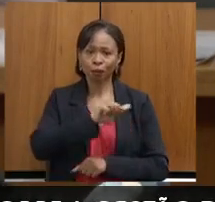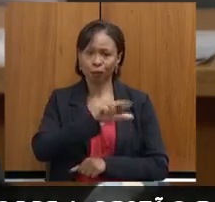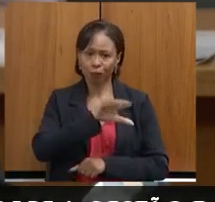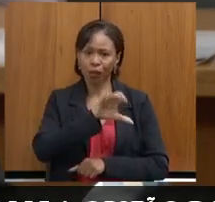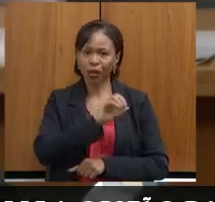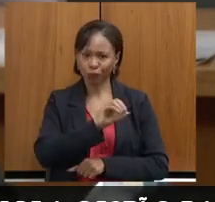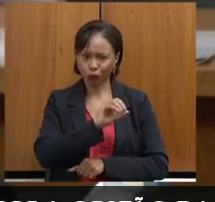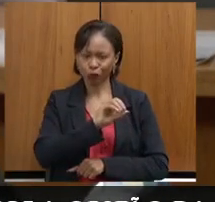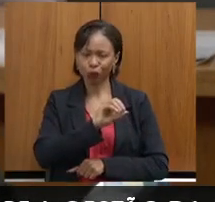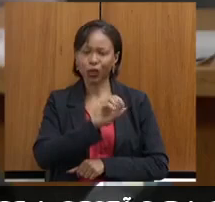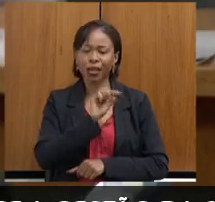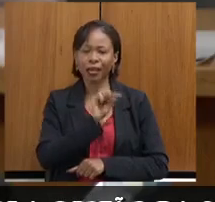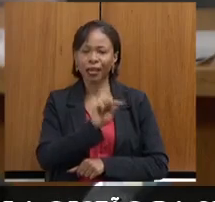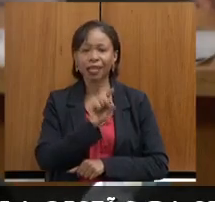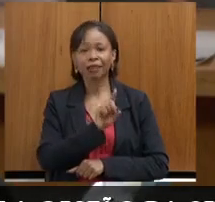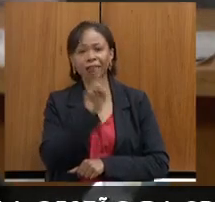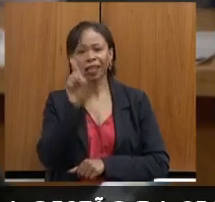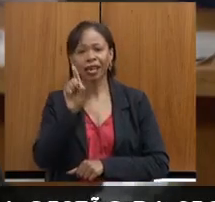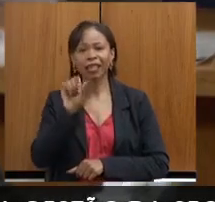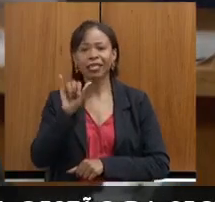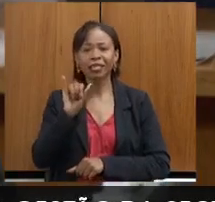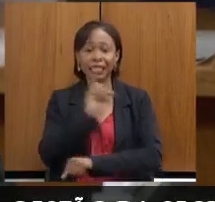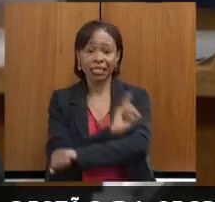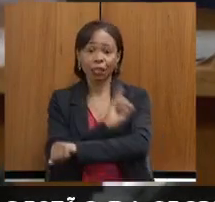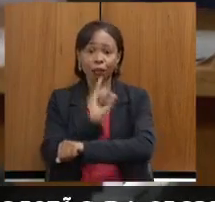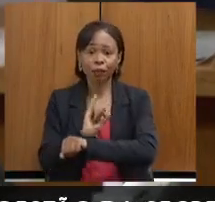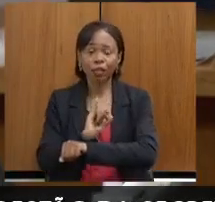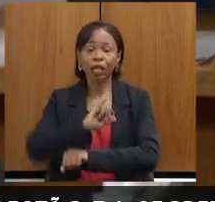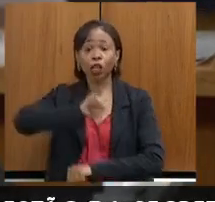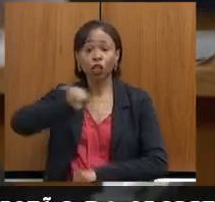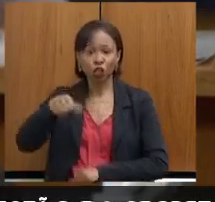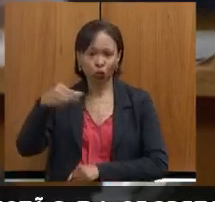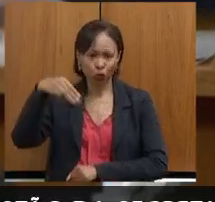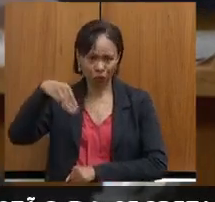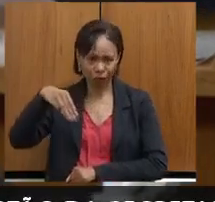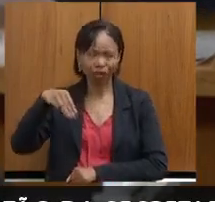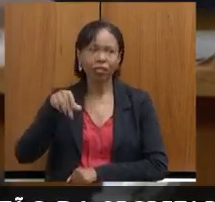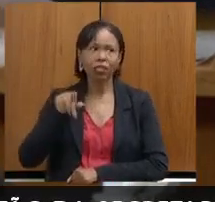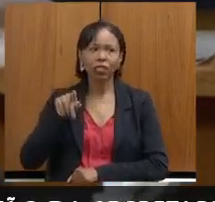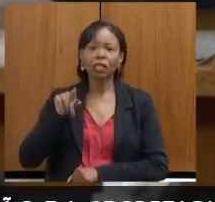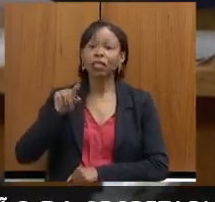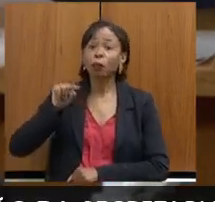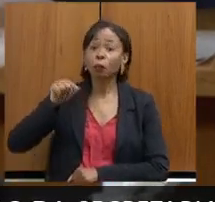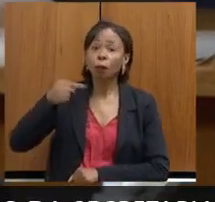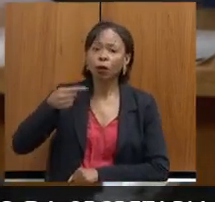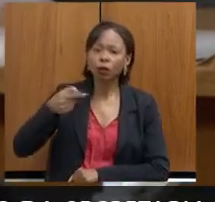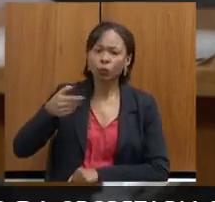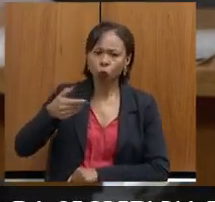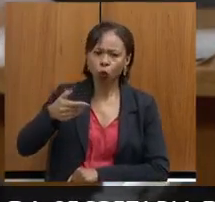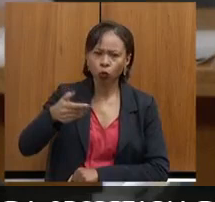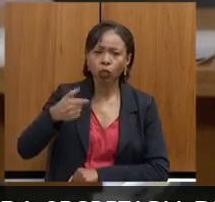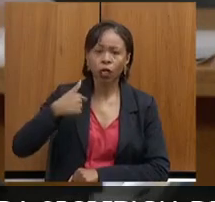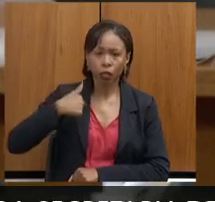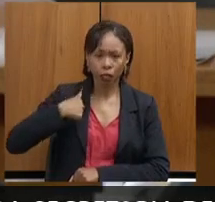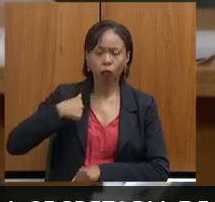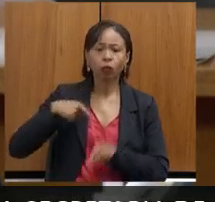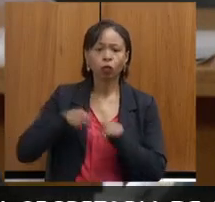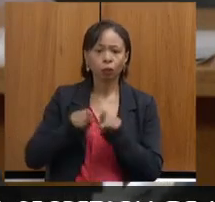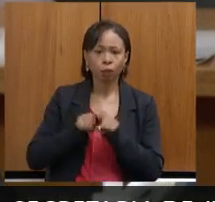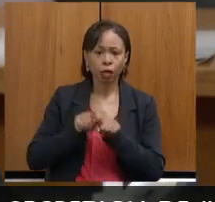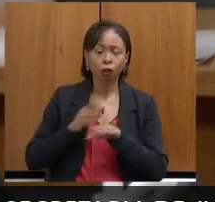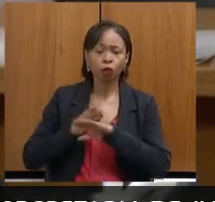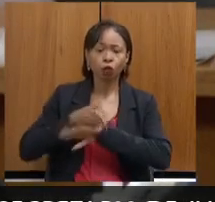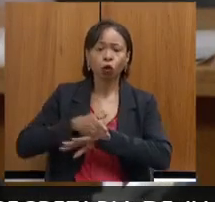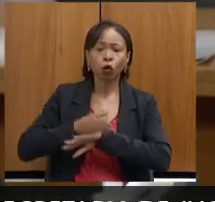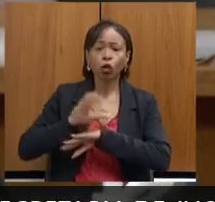nabak está em Itabira João Monlevade e nos próximos dias e o pessoalmente devo estar em